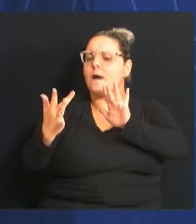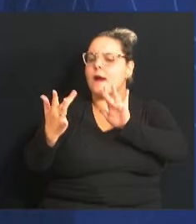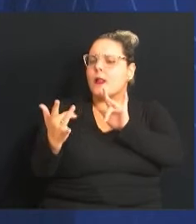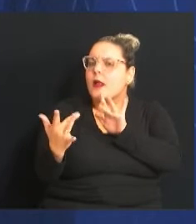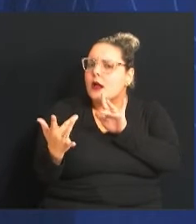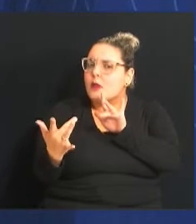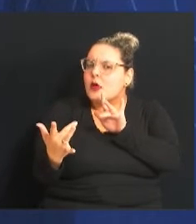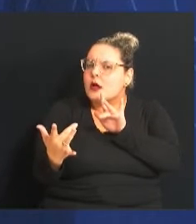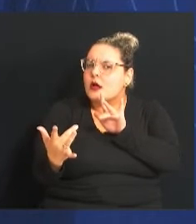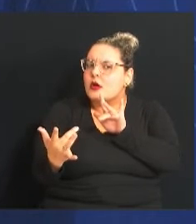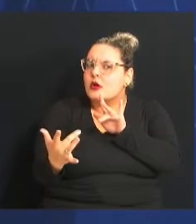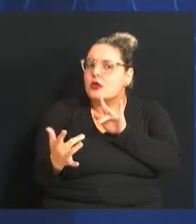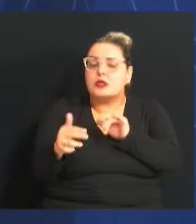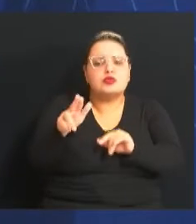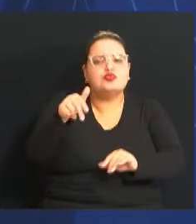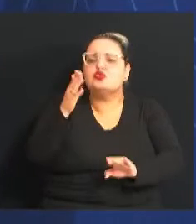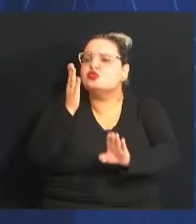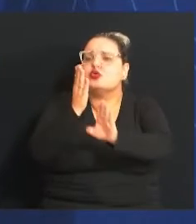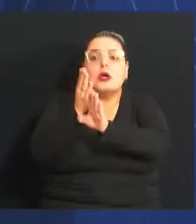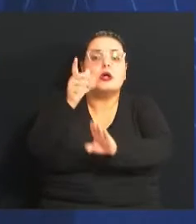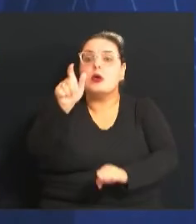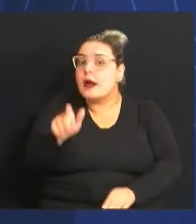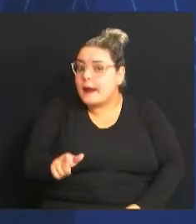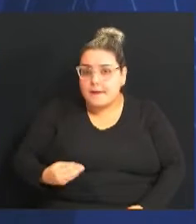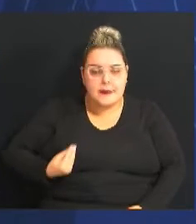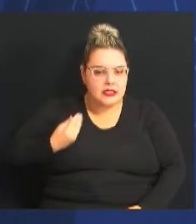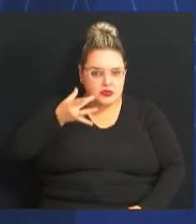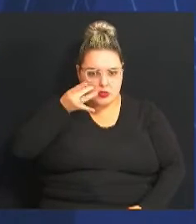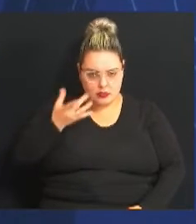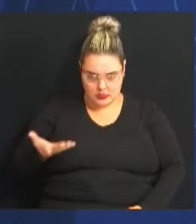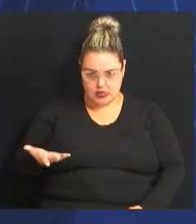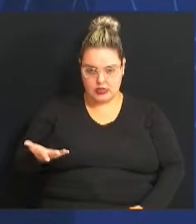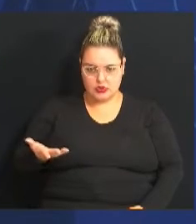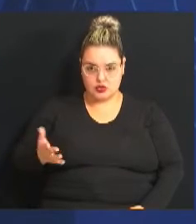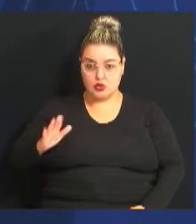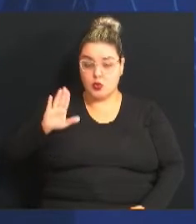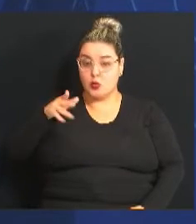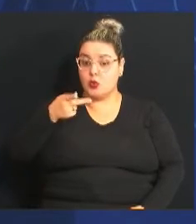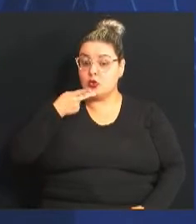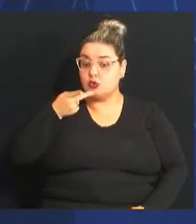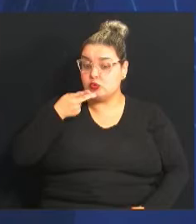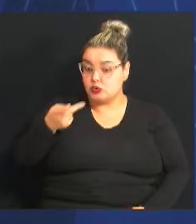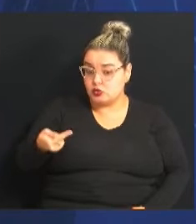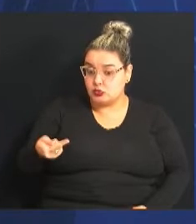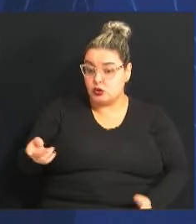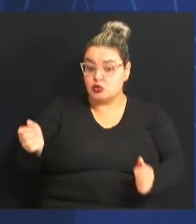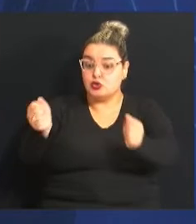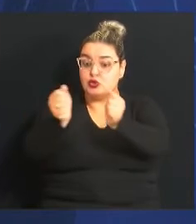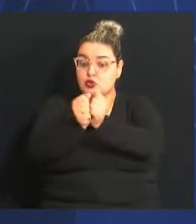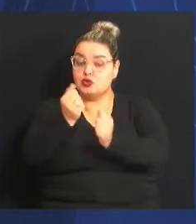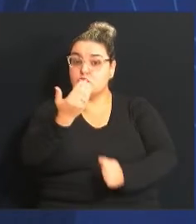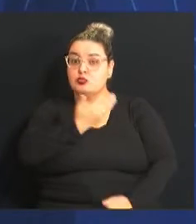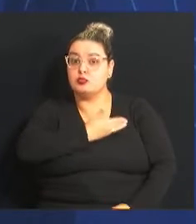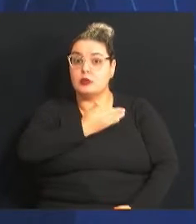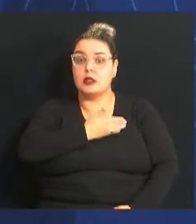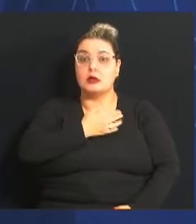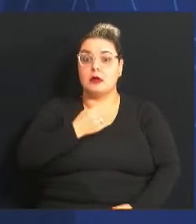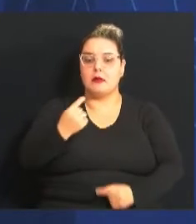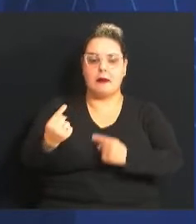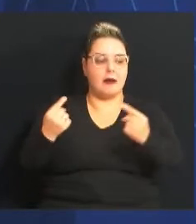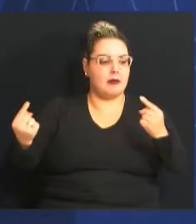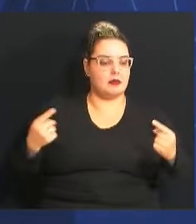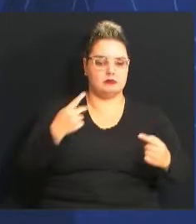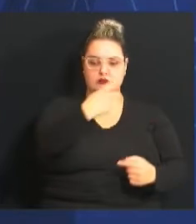ela nunca encontrou a pessoa pessoalmente. Quando ela diz, me reuni com os meus amigos, mas cada um na